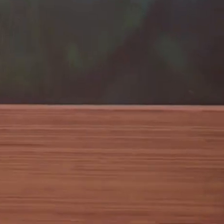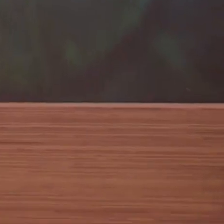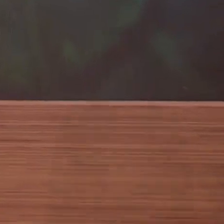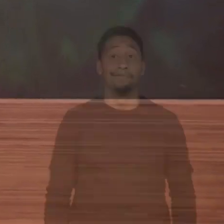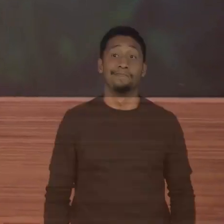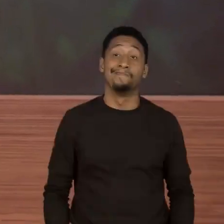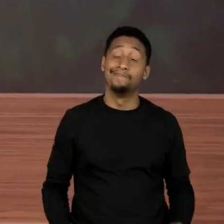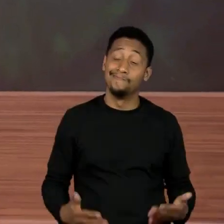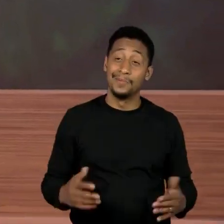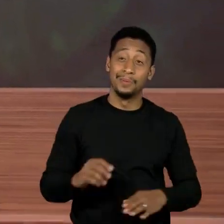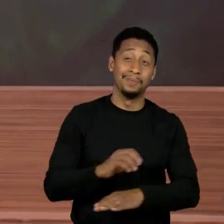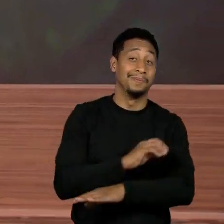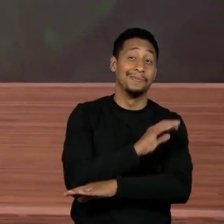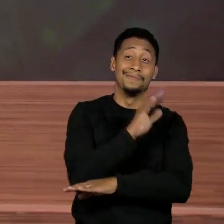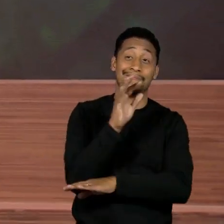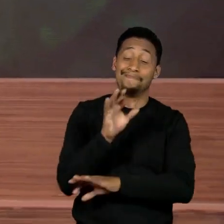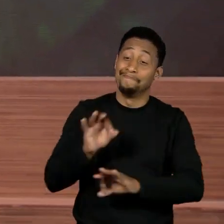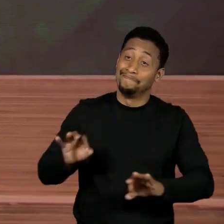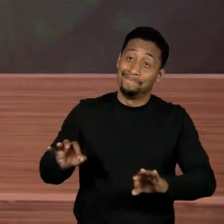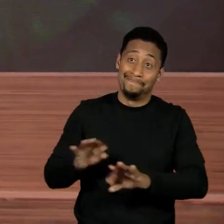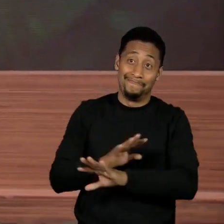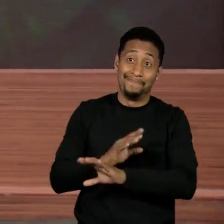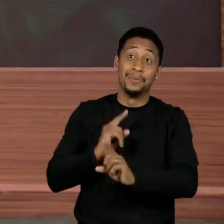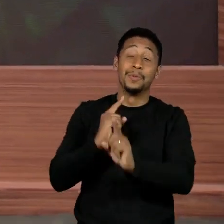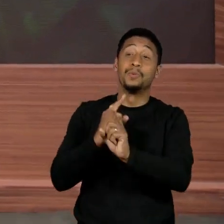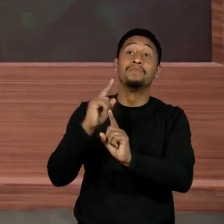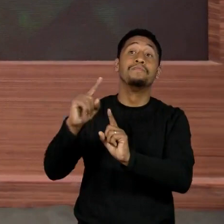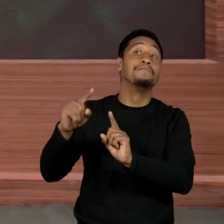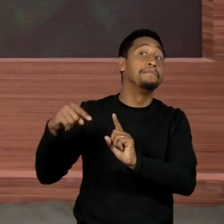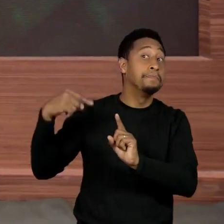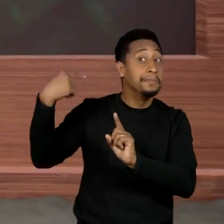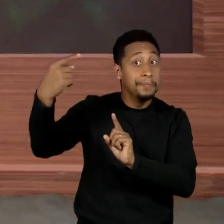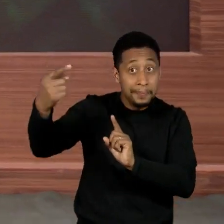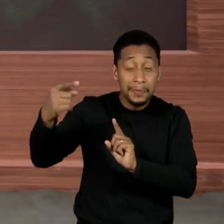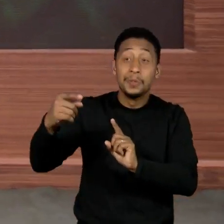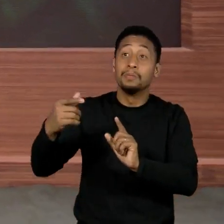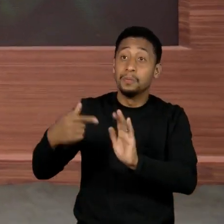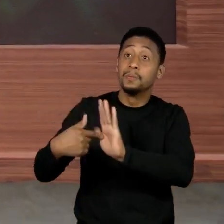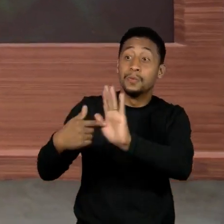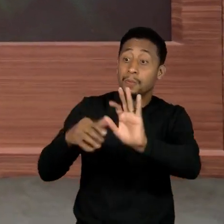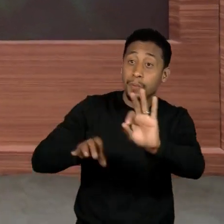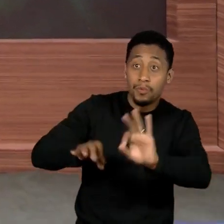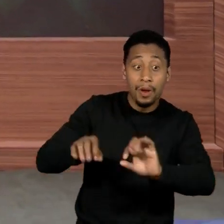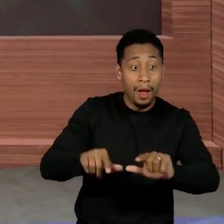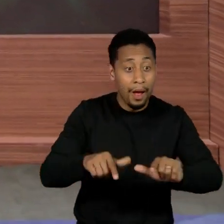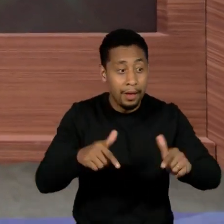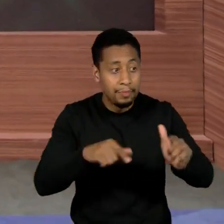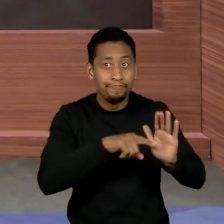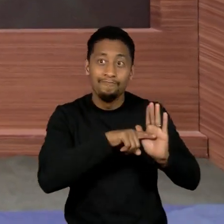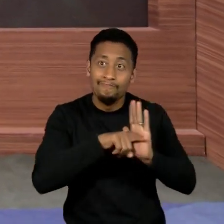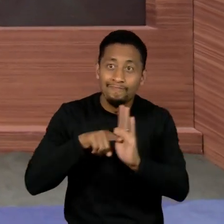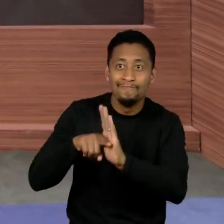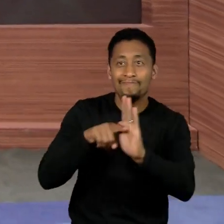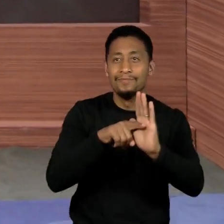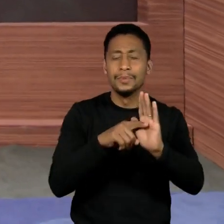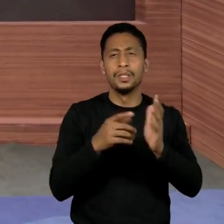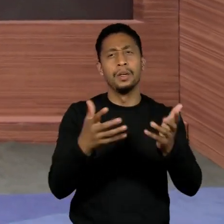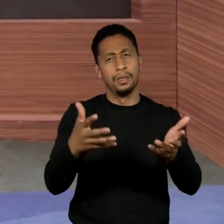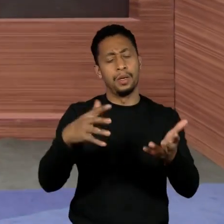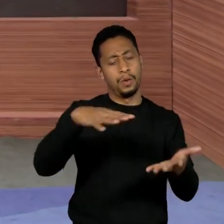Por hoje é só. A gente se encontra no próximo programa com mais projetos, ações e pesquisas